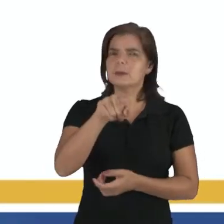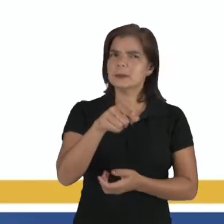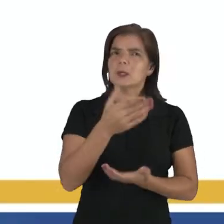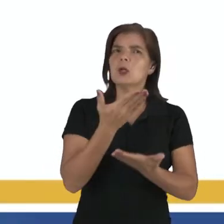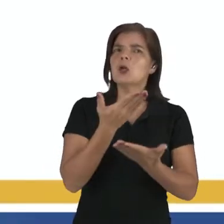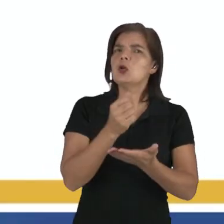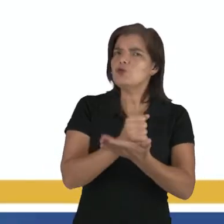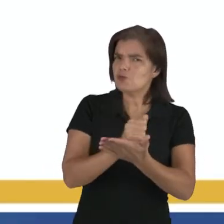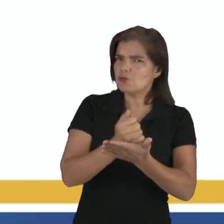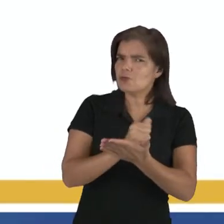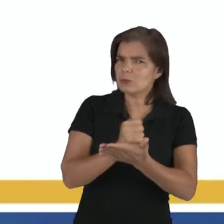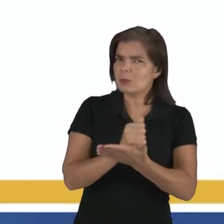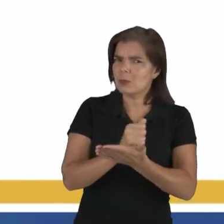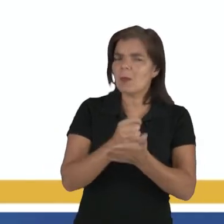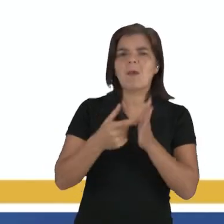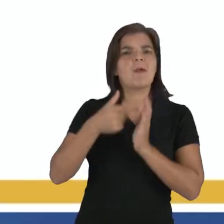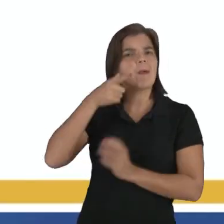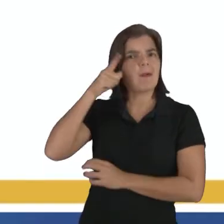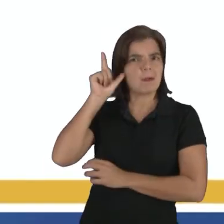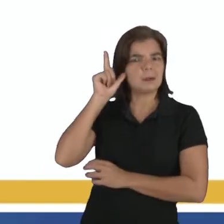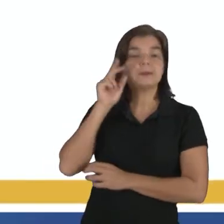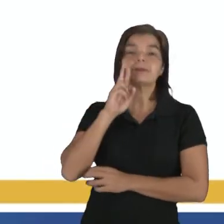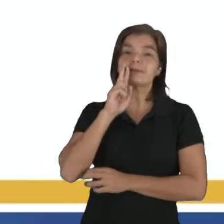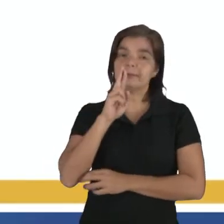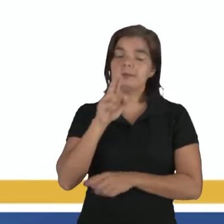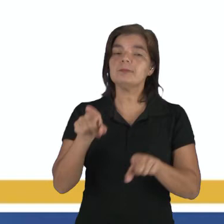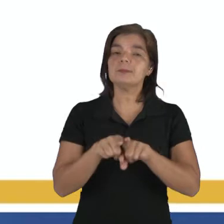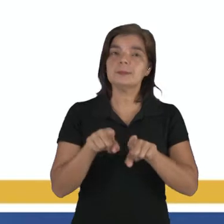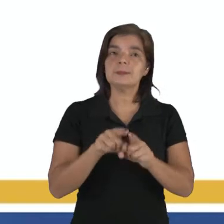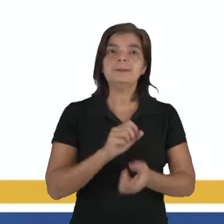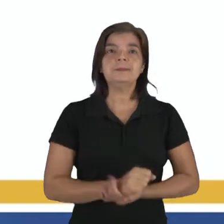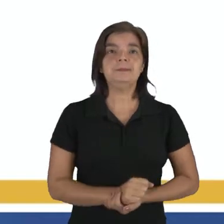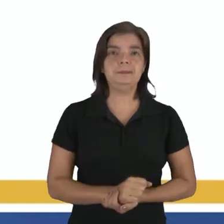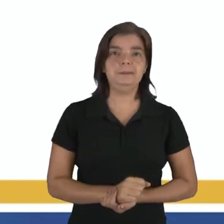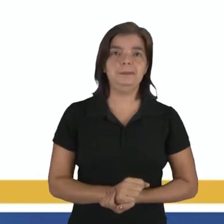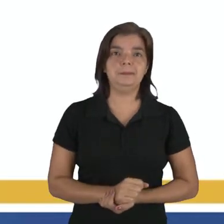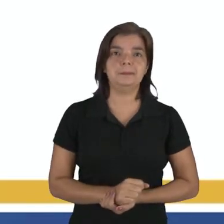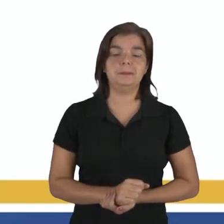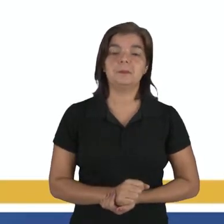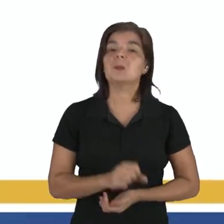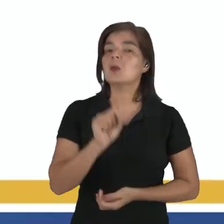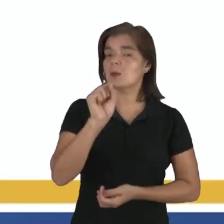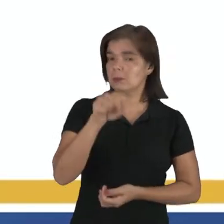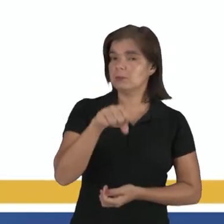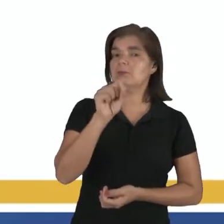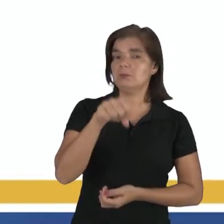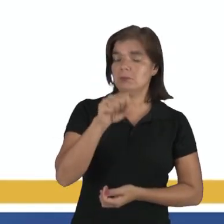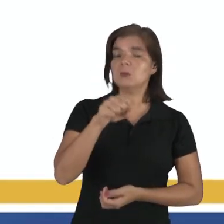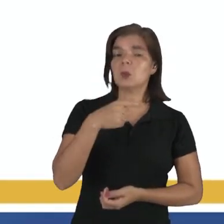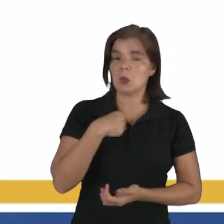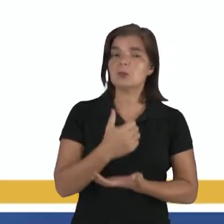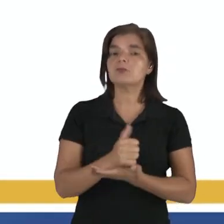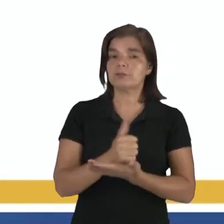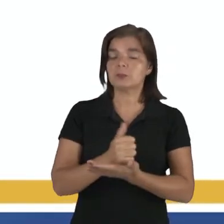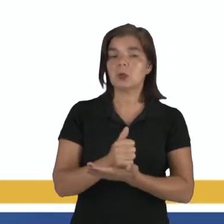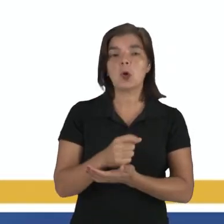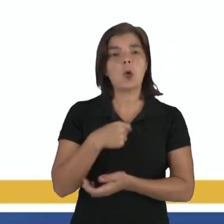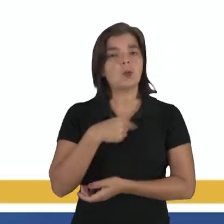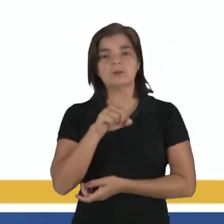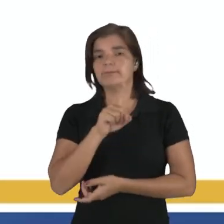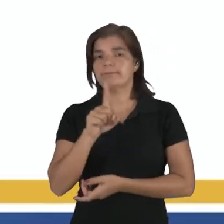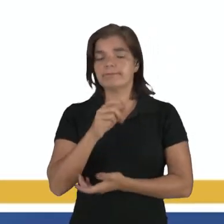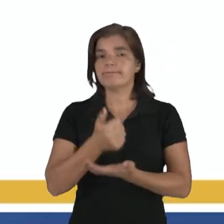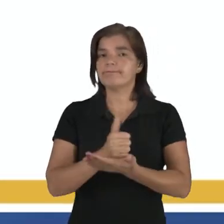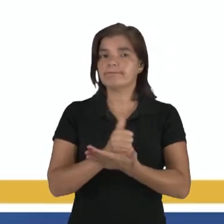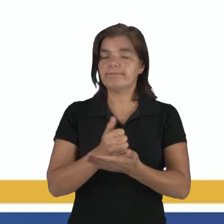jogou jogos ontem? Resposta curta, yes, I did. No, I didn't. Sim, eu joguei. Não, eu não